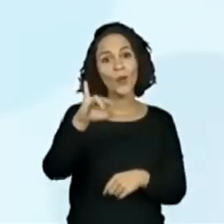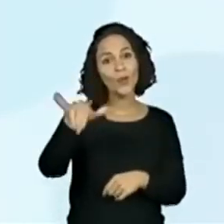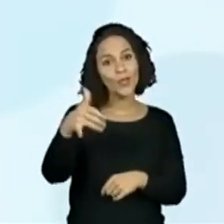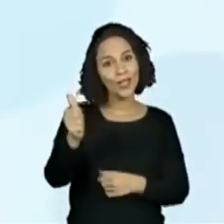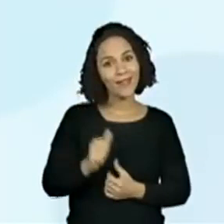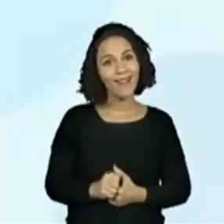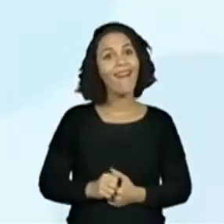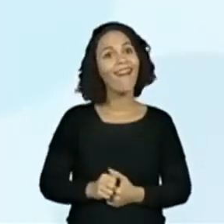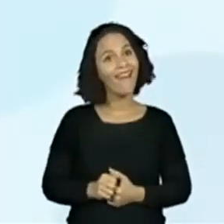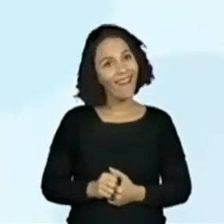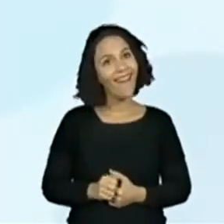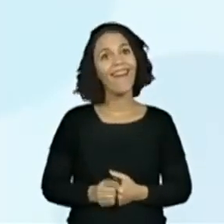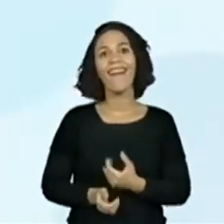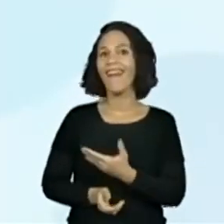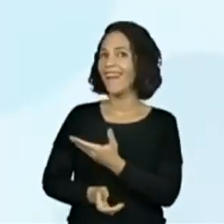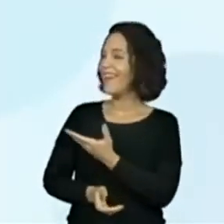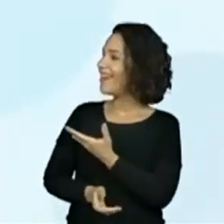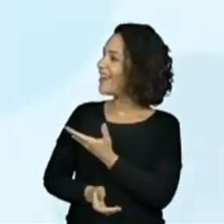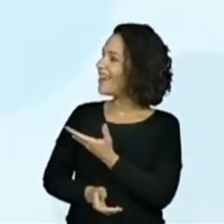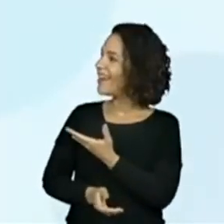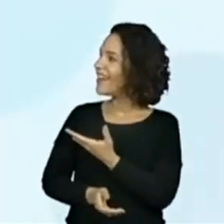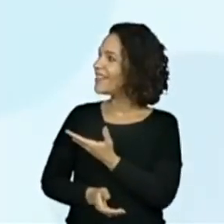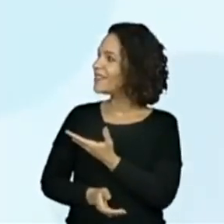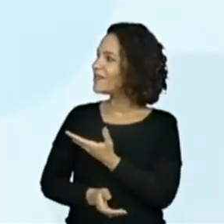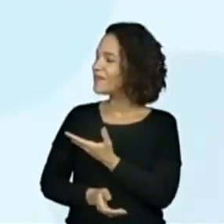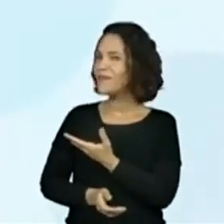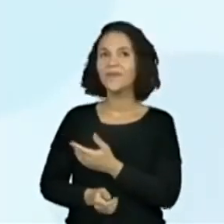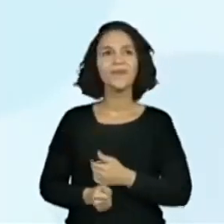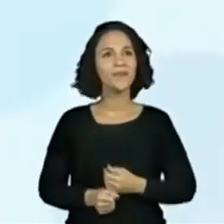Então, vou registrar aqui.